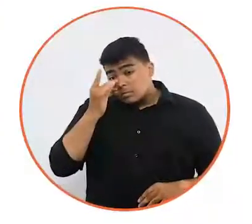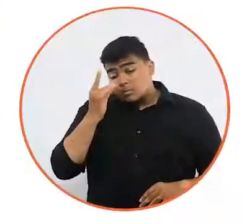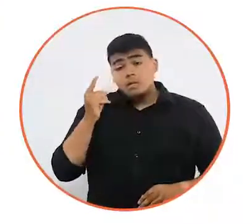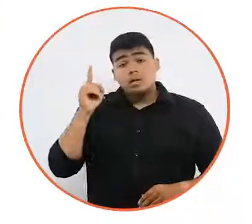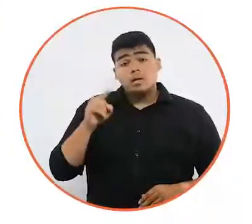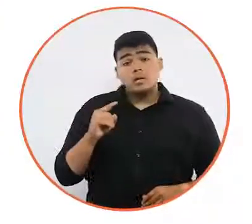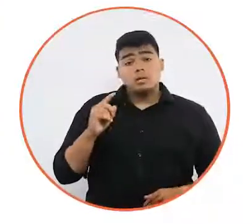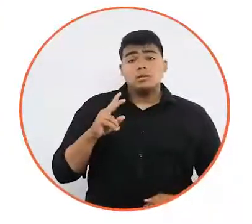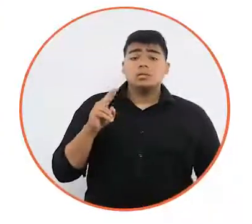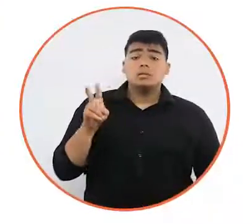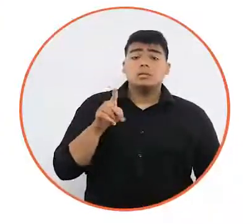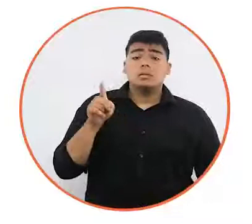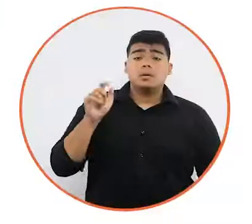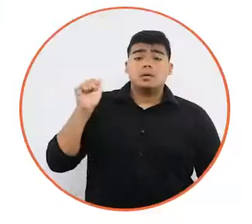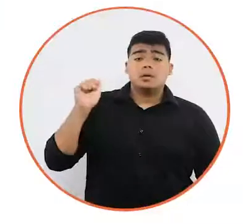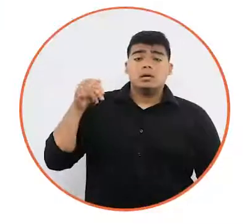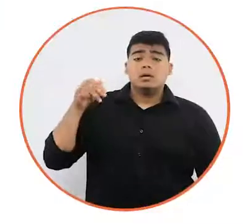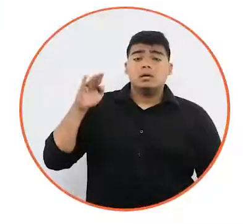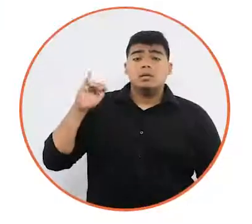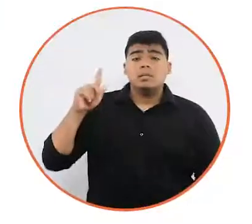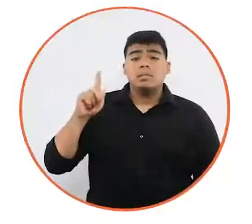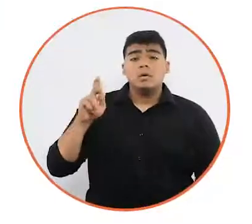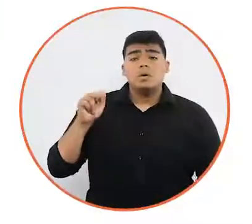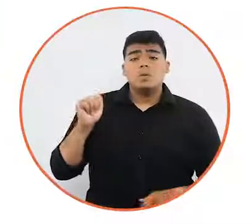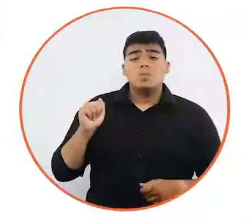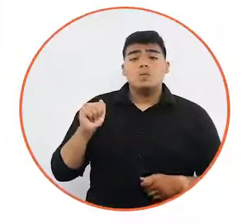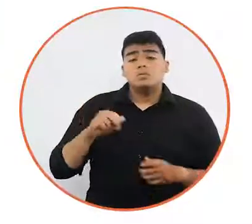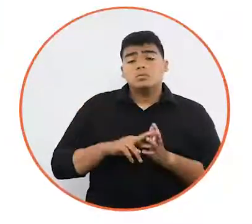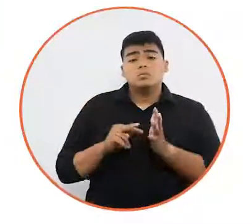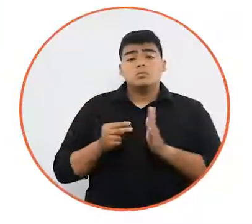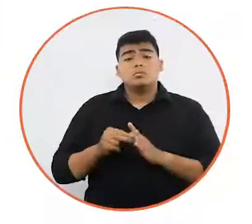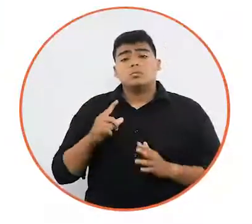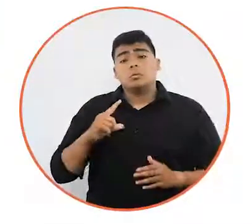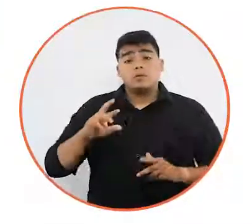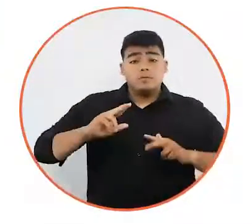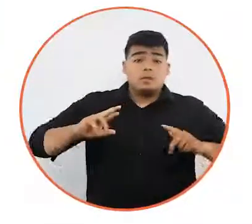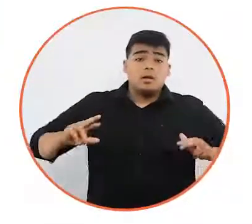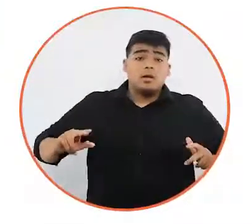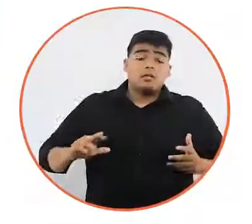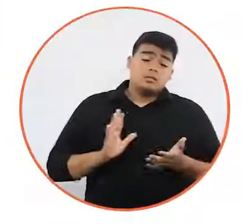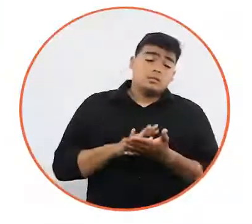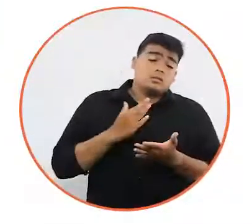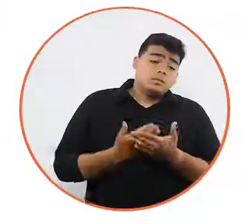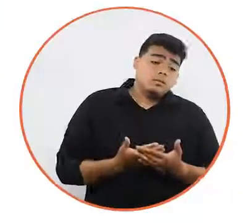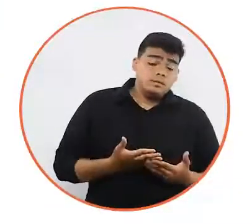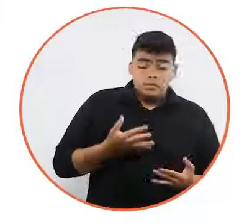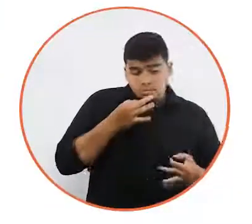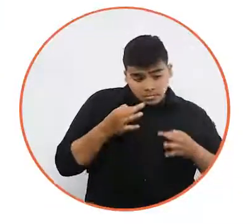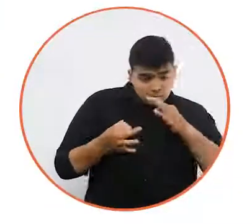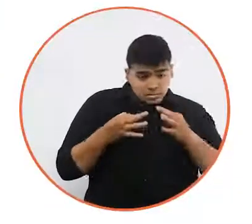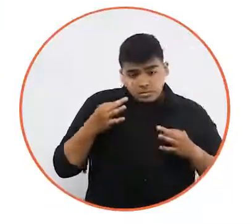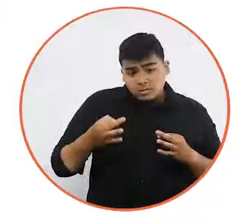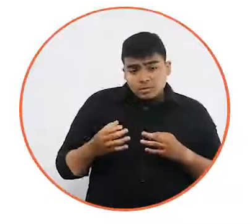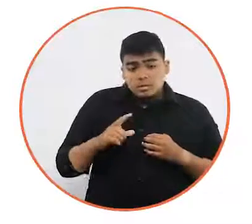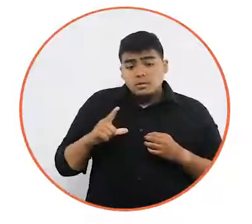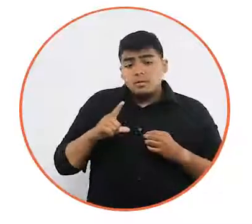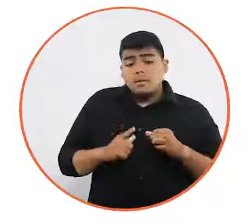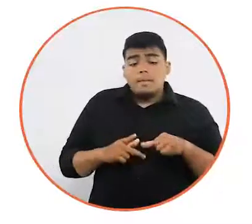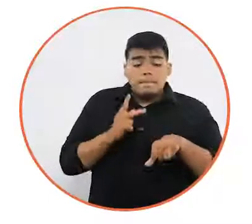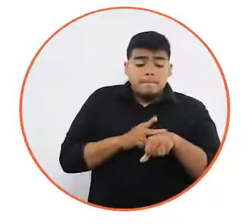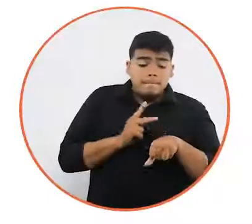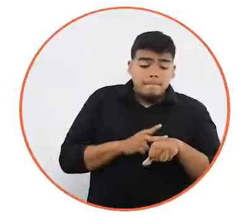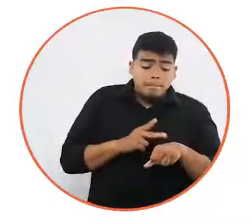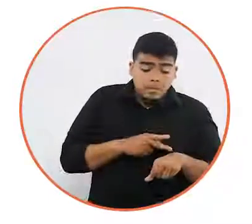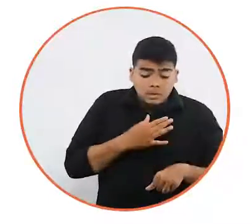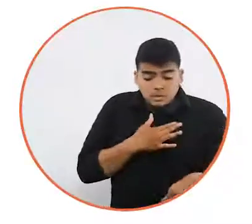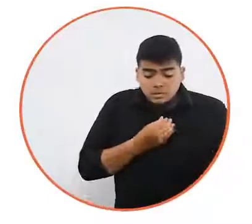ambígua, né? Por que ambígua? Porque ela pode dar margem a várias interpretações, né? Quando Drummond diz, tinha uma pedra no meio do